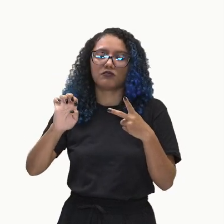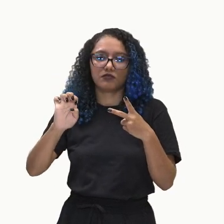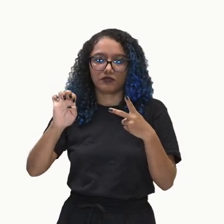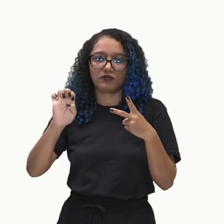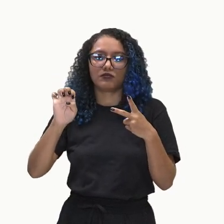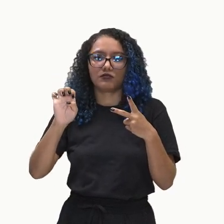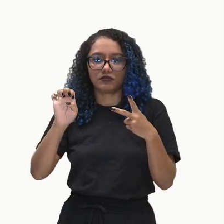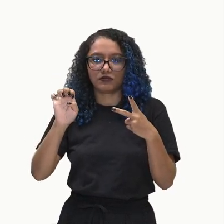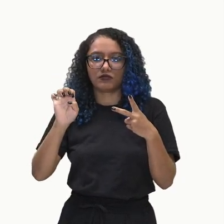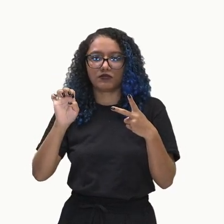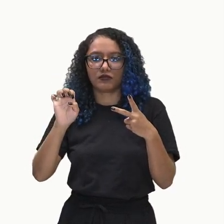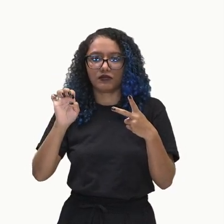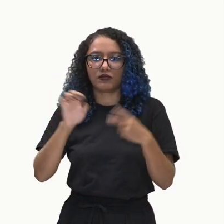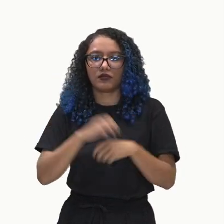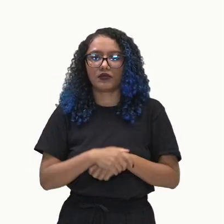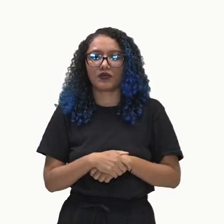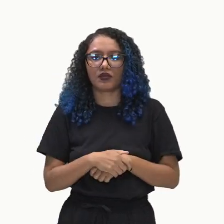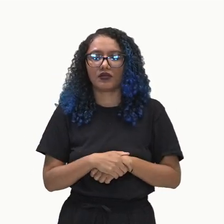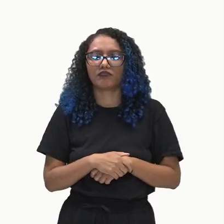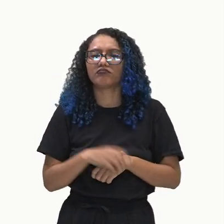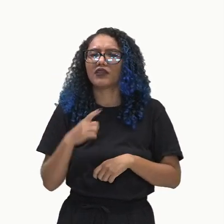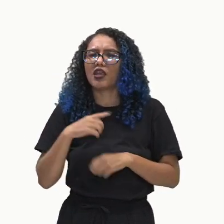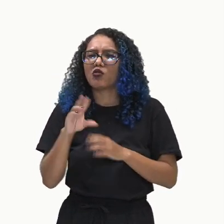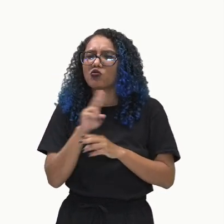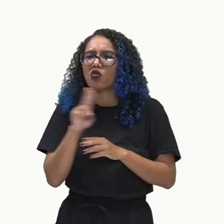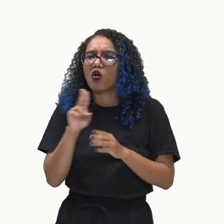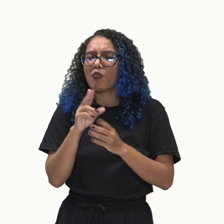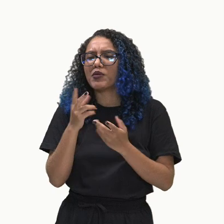a terminação da nomenclatura de